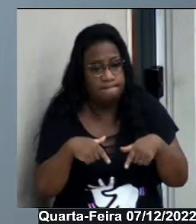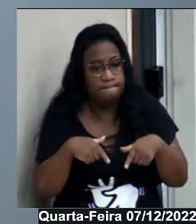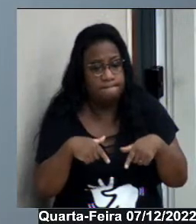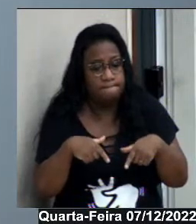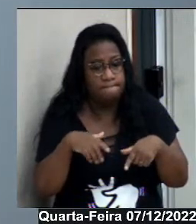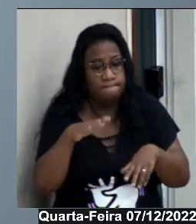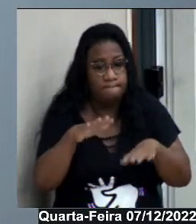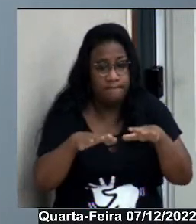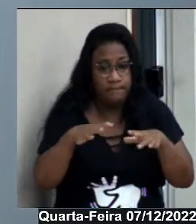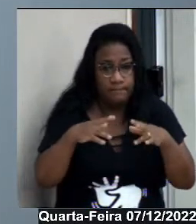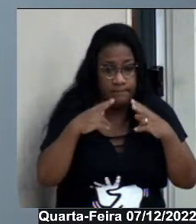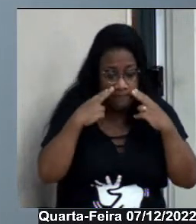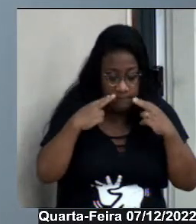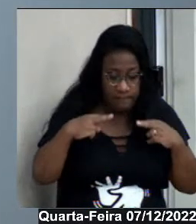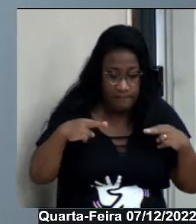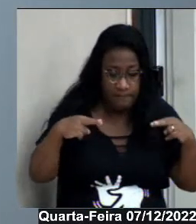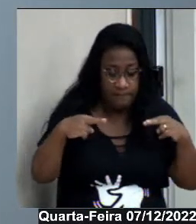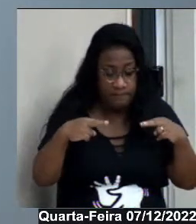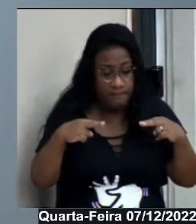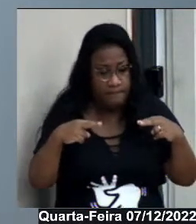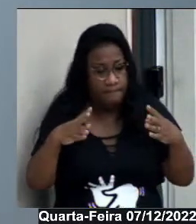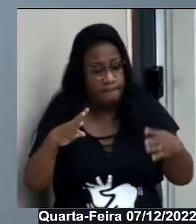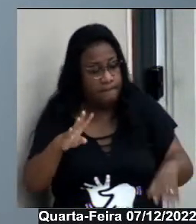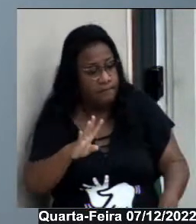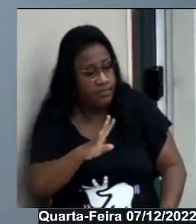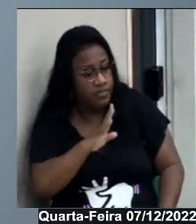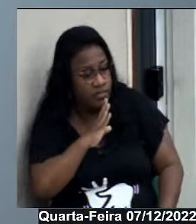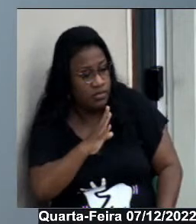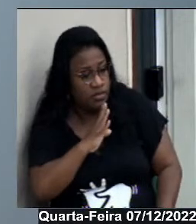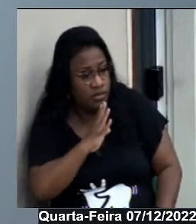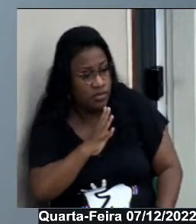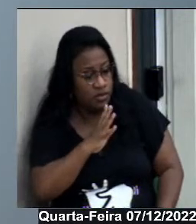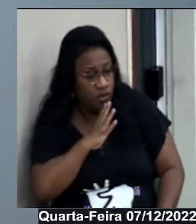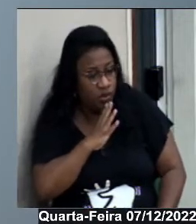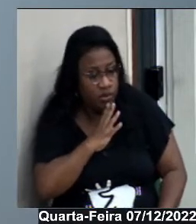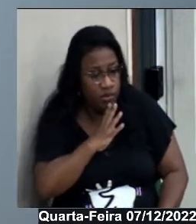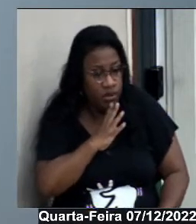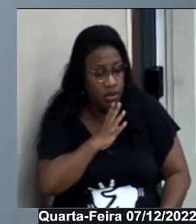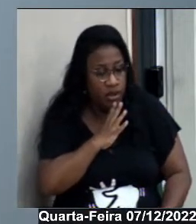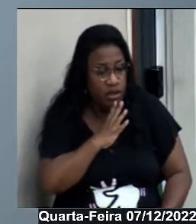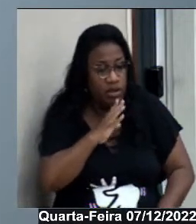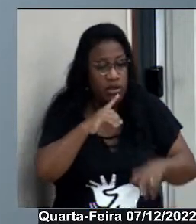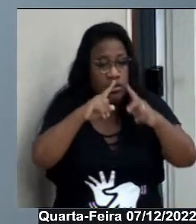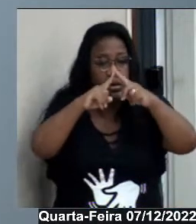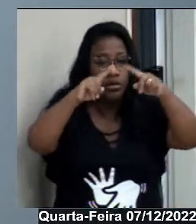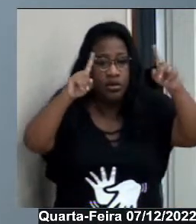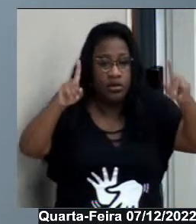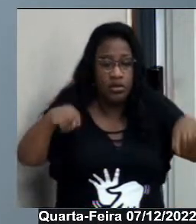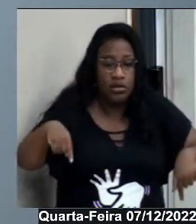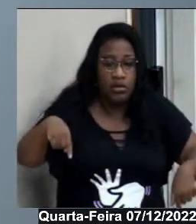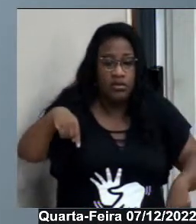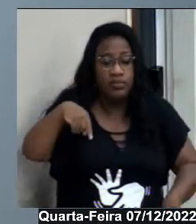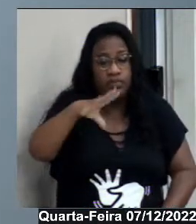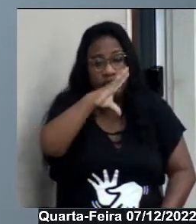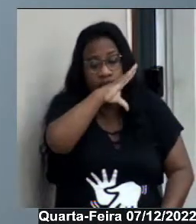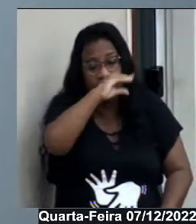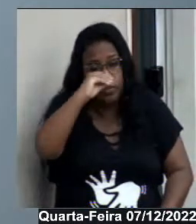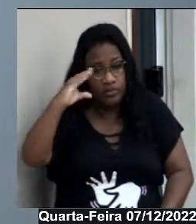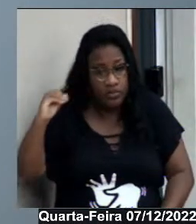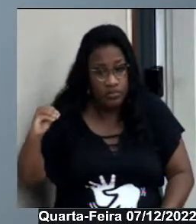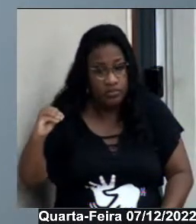Talvez quem está na gestão da nossa cidade não conheça o funcionalismo público e a GCM da nossa cidade.